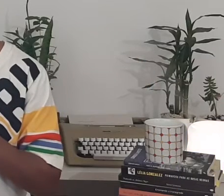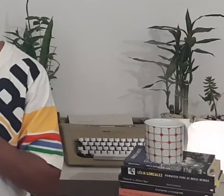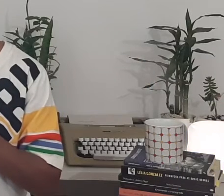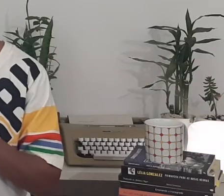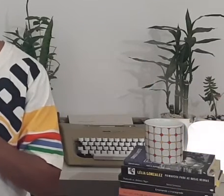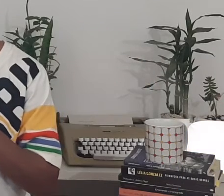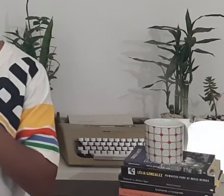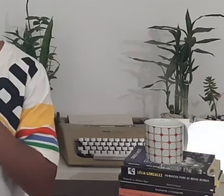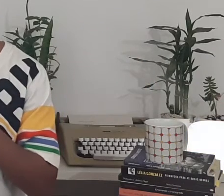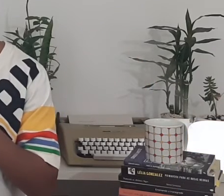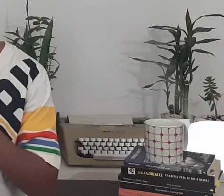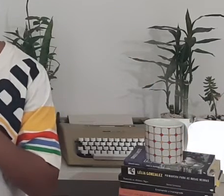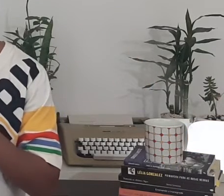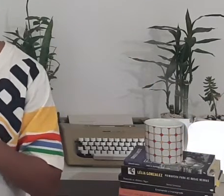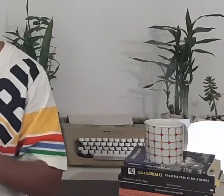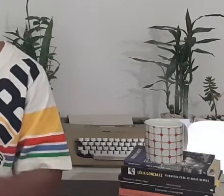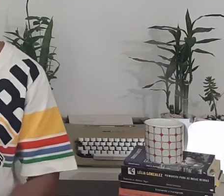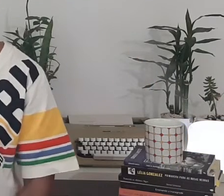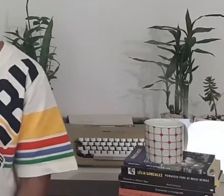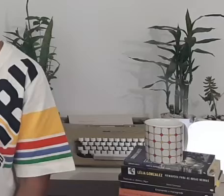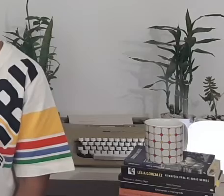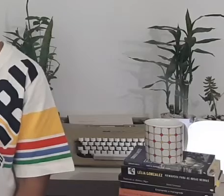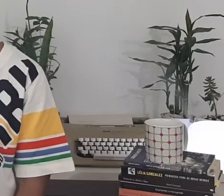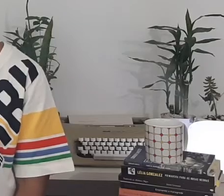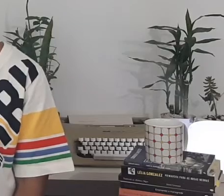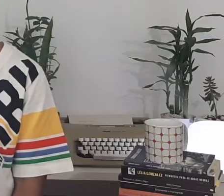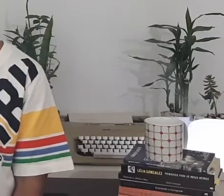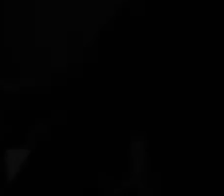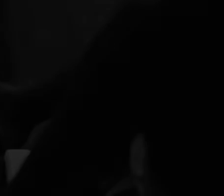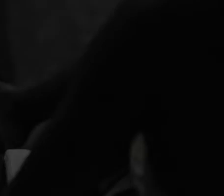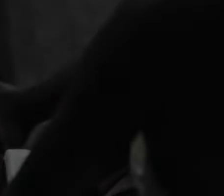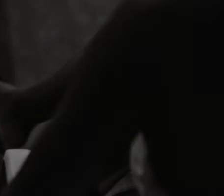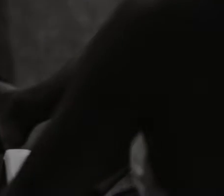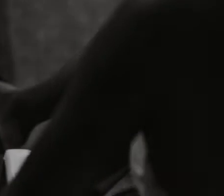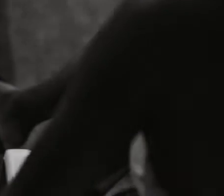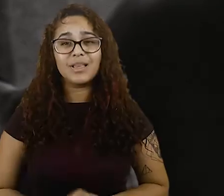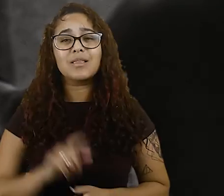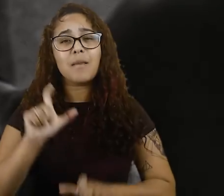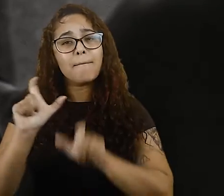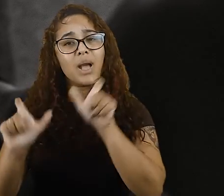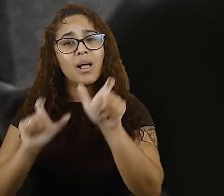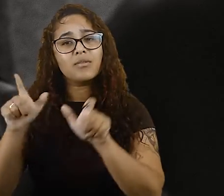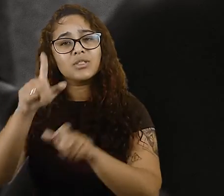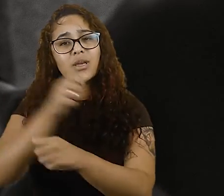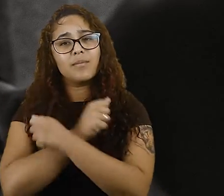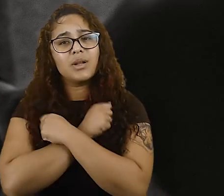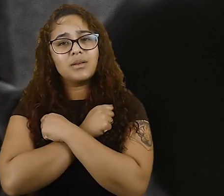Forte abraço, fiquem bem.